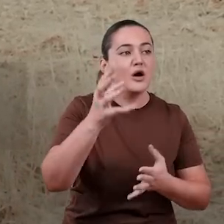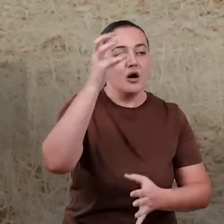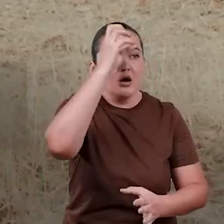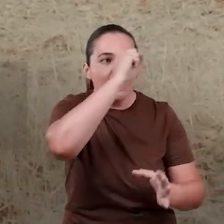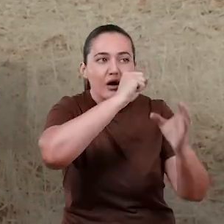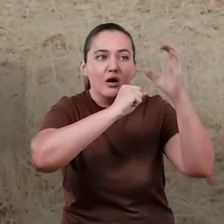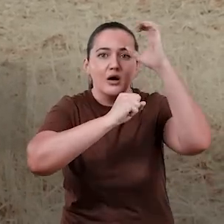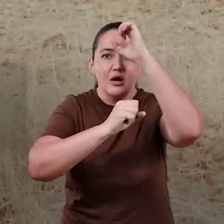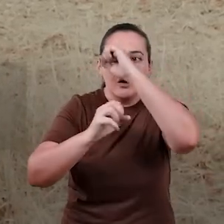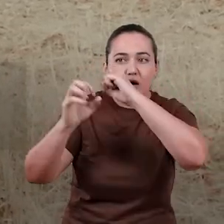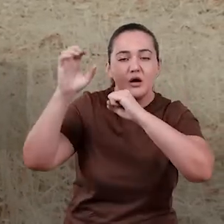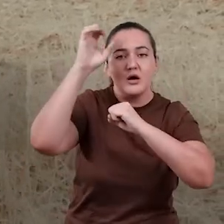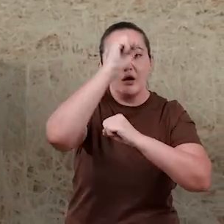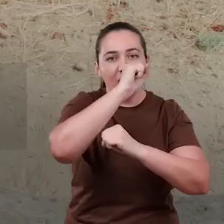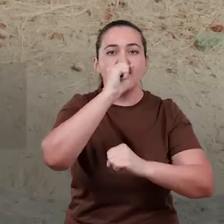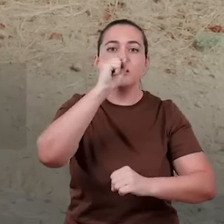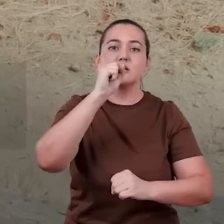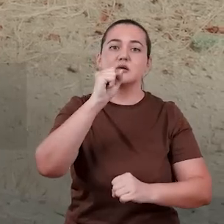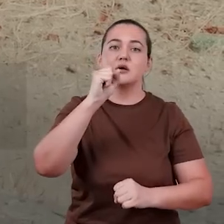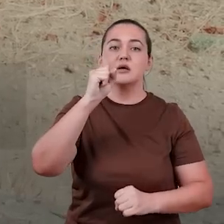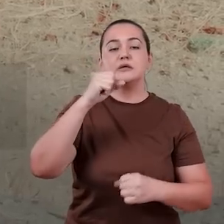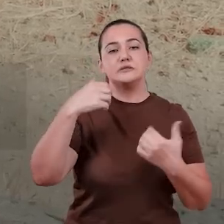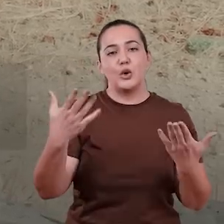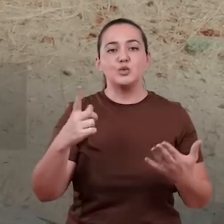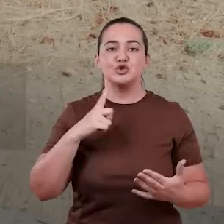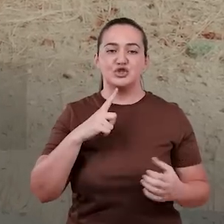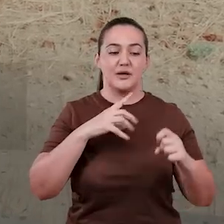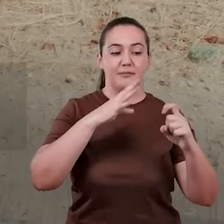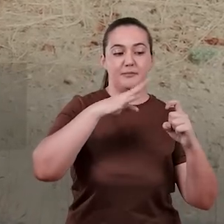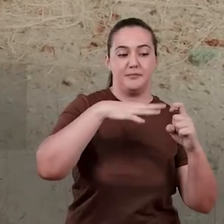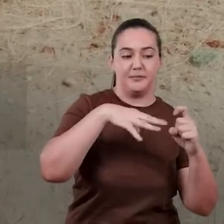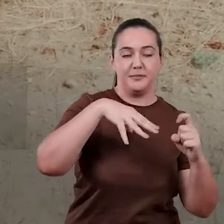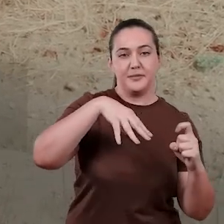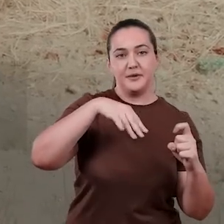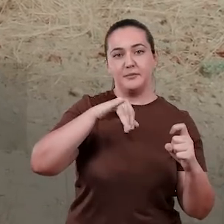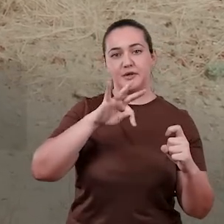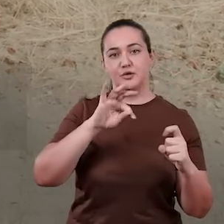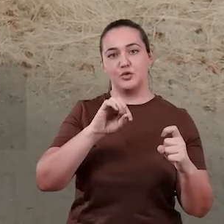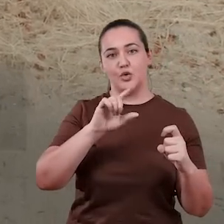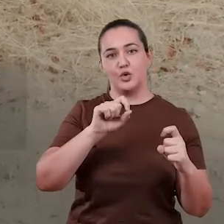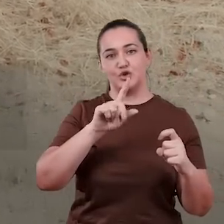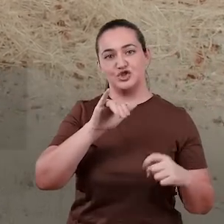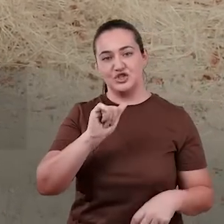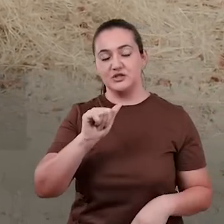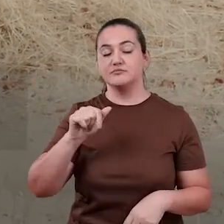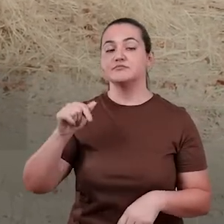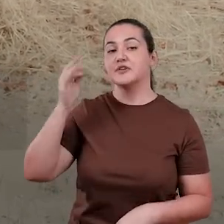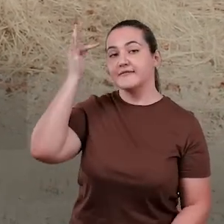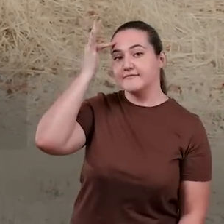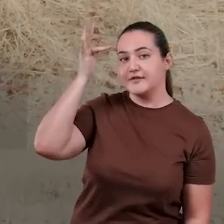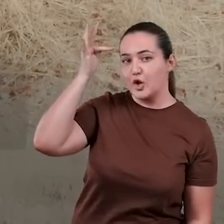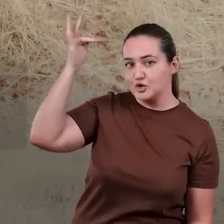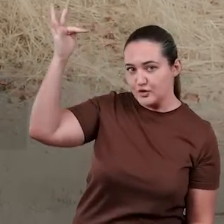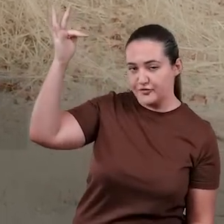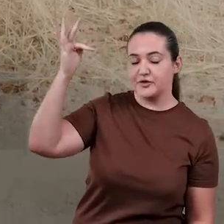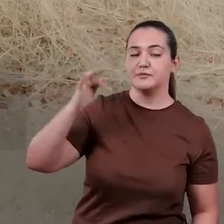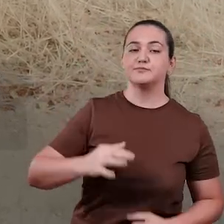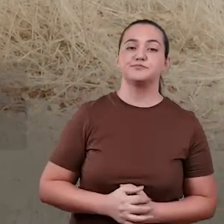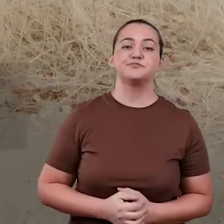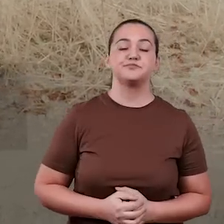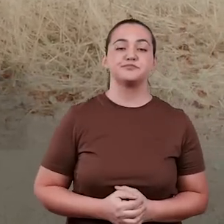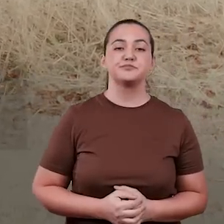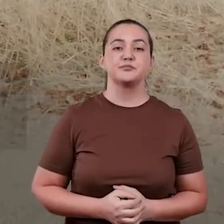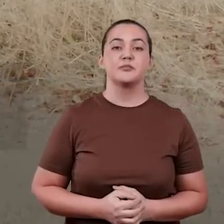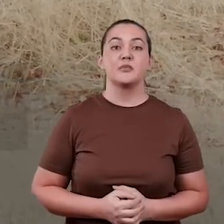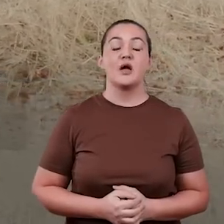que Alexandre o Grande possuía. Então vinha a mitologia e também a filosofia. Quando ele viu lá na Índia aqueles homens